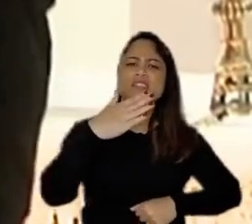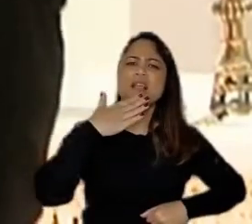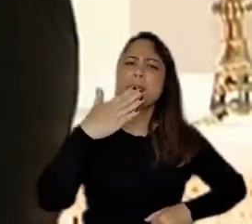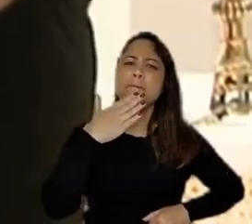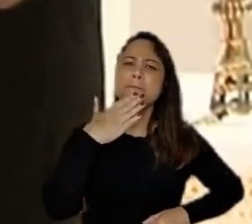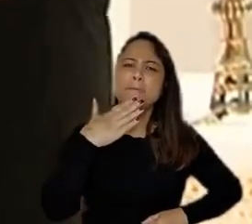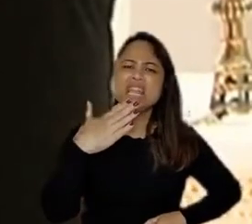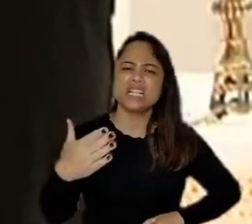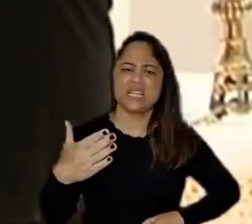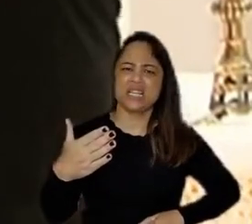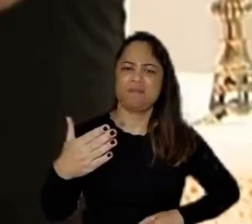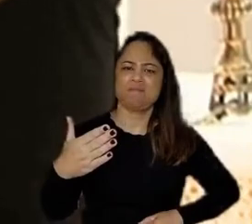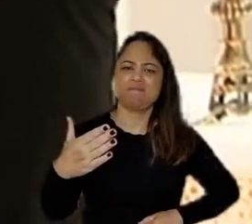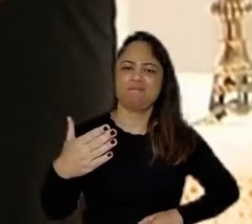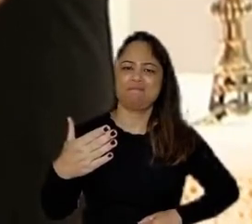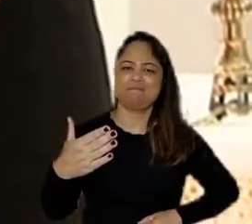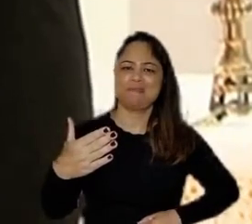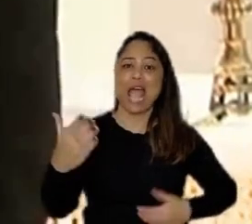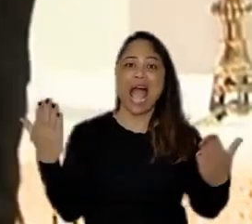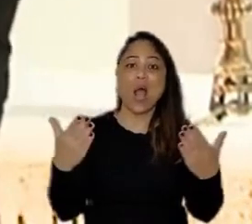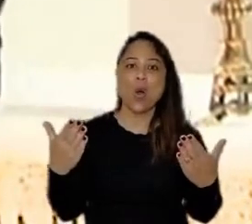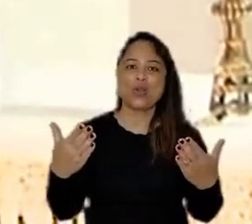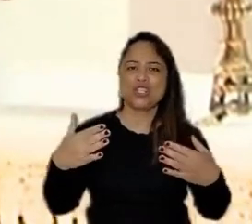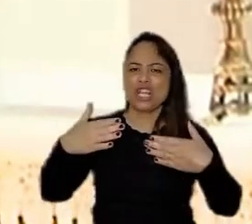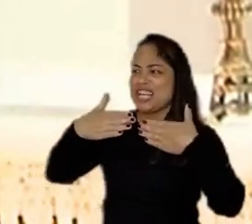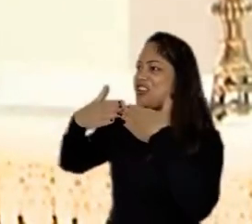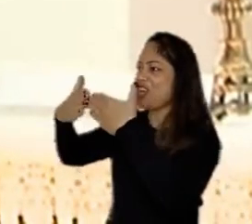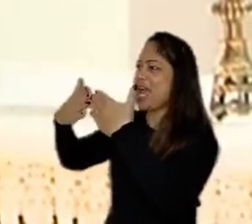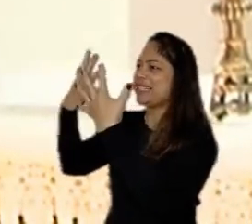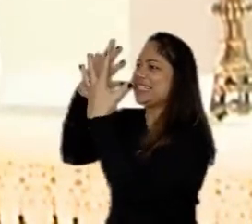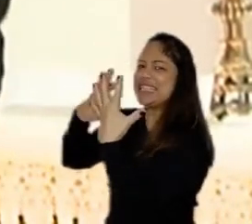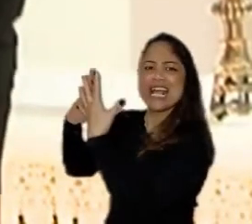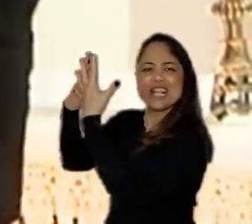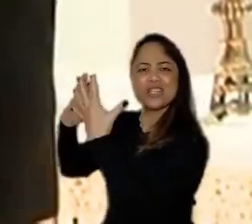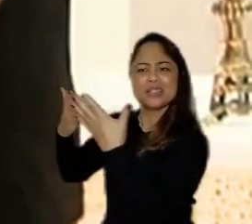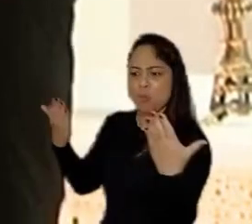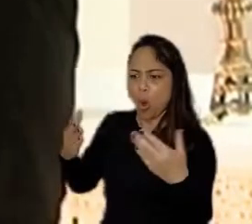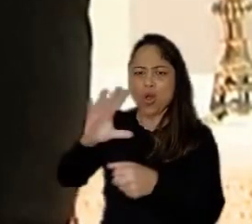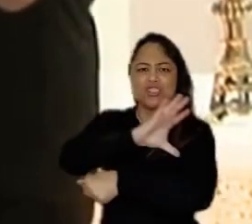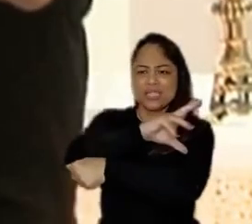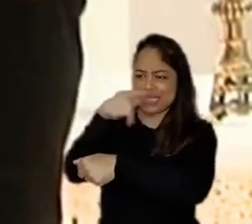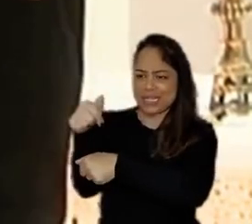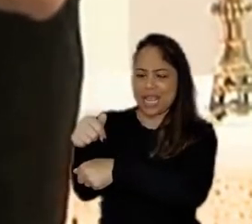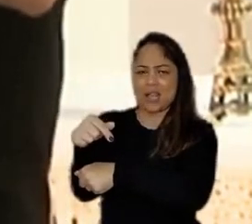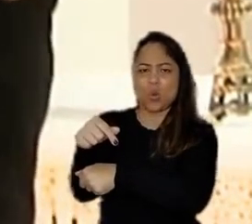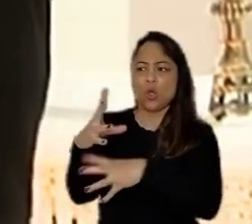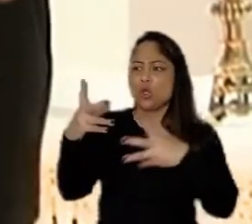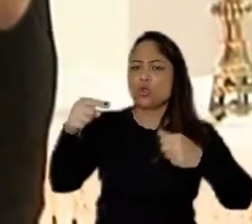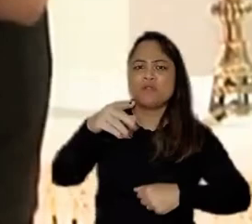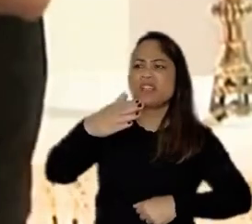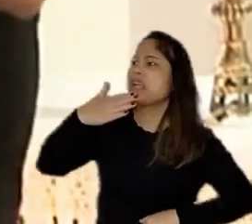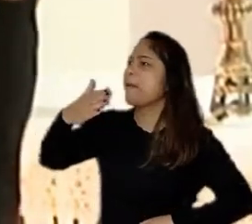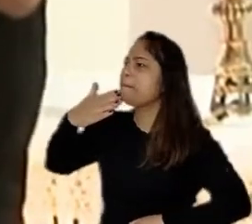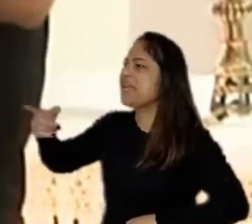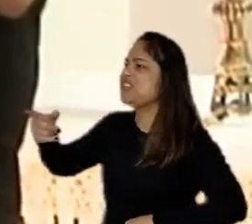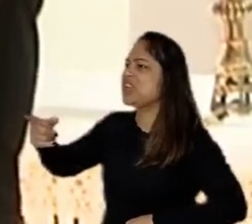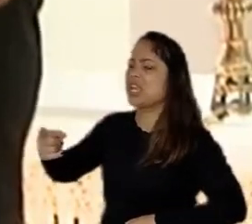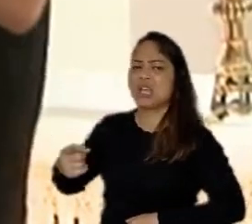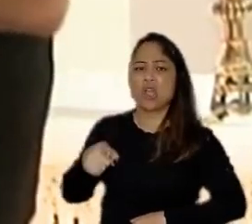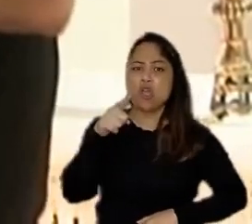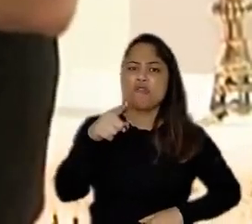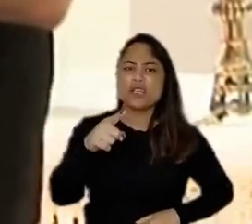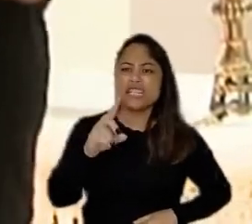pedir daqui a pouco no Santíssimo, nesse dia maravilhoso do Seco Jericó, e não duvidar